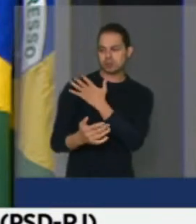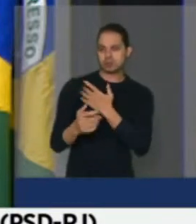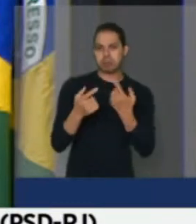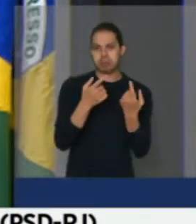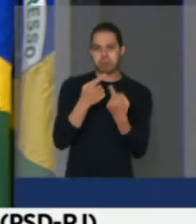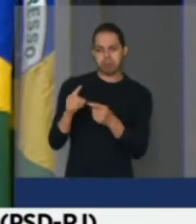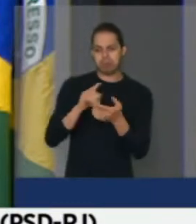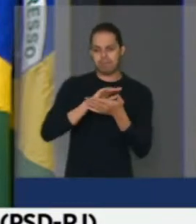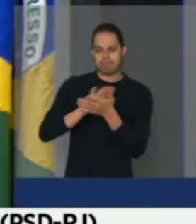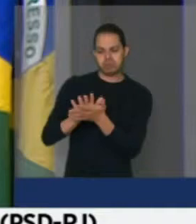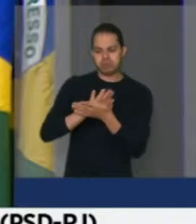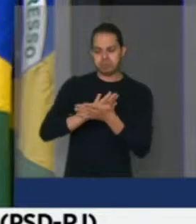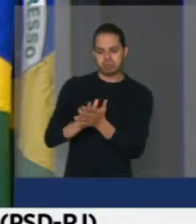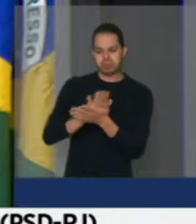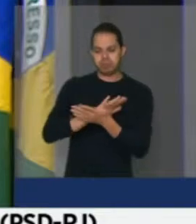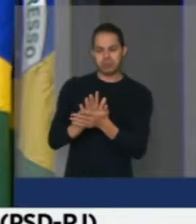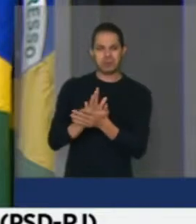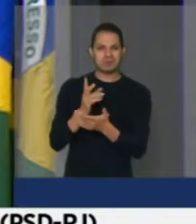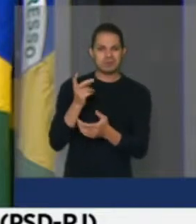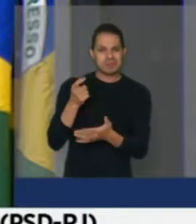severos, impotência tripla.